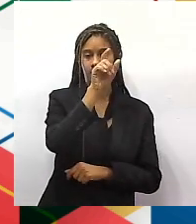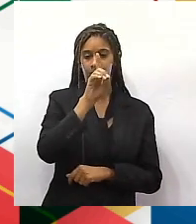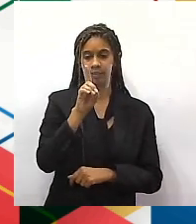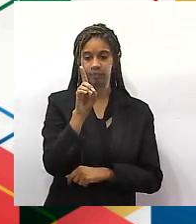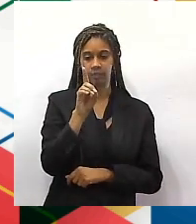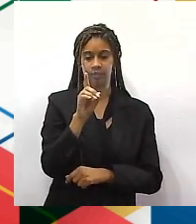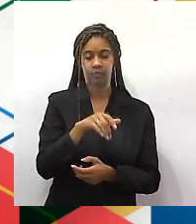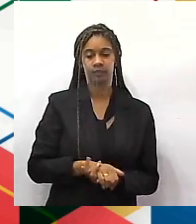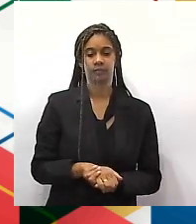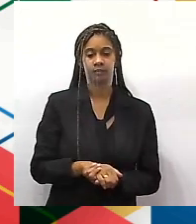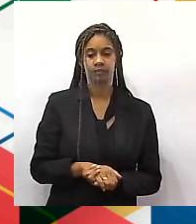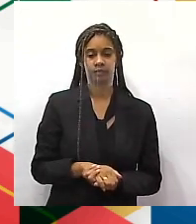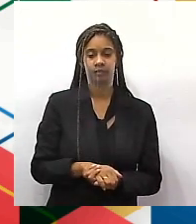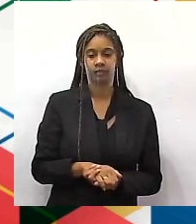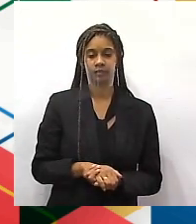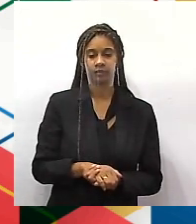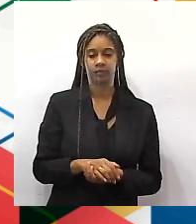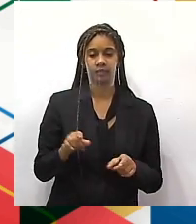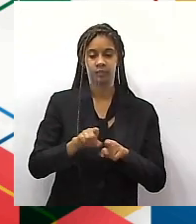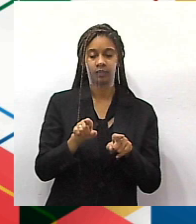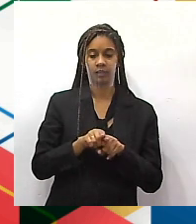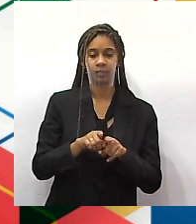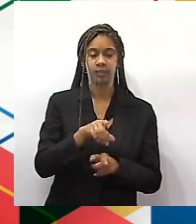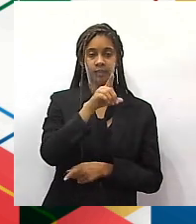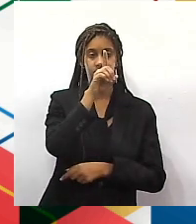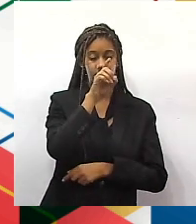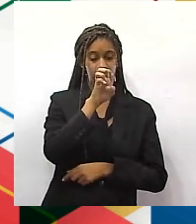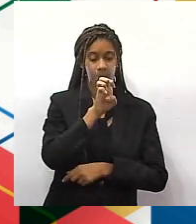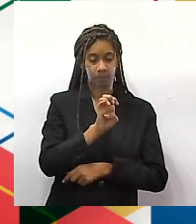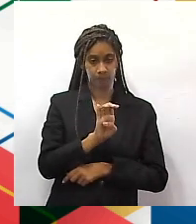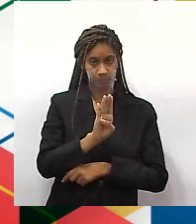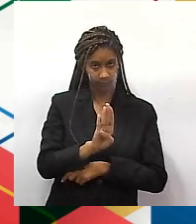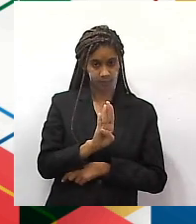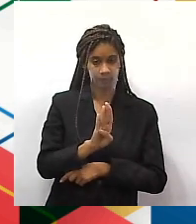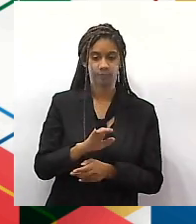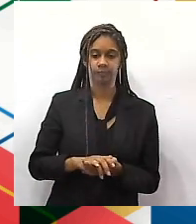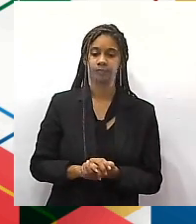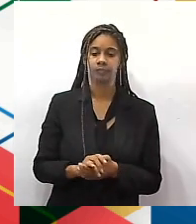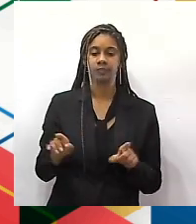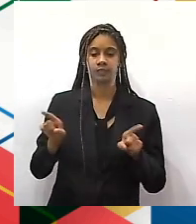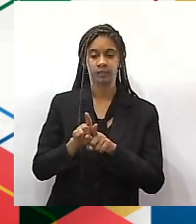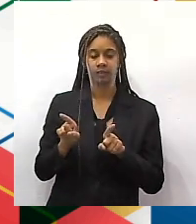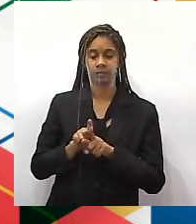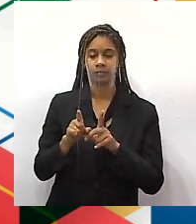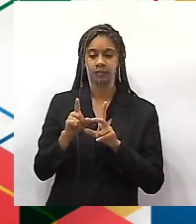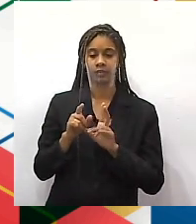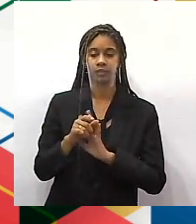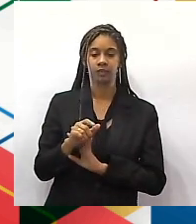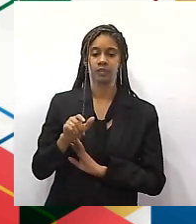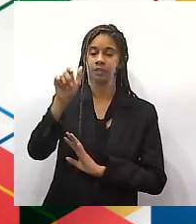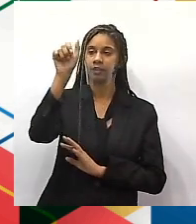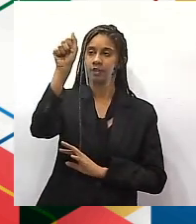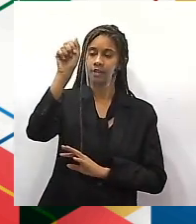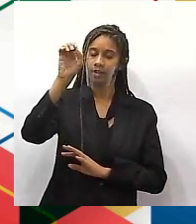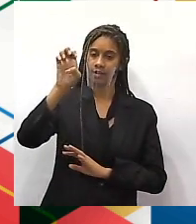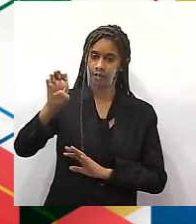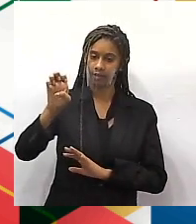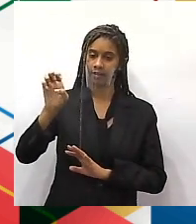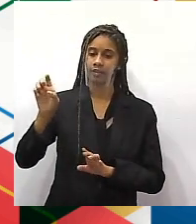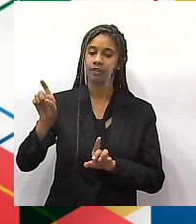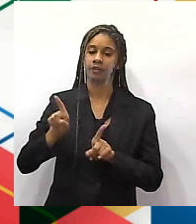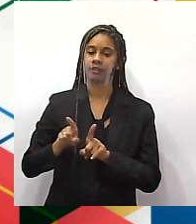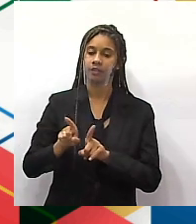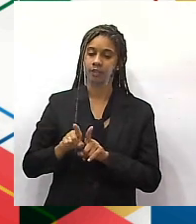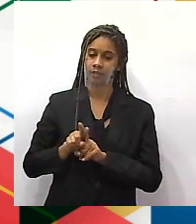Ele está para o segmento DB, o segmento DB aqui, assim como o segmento AE está